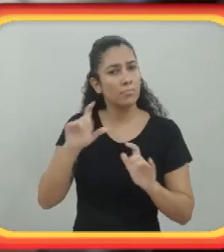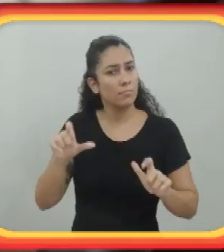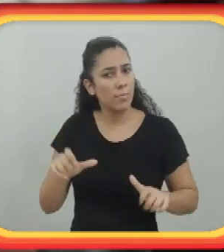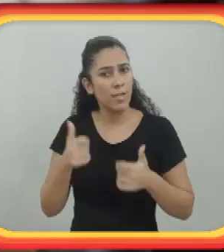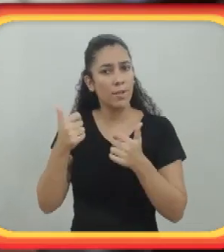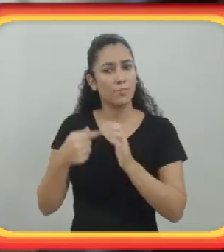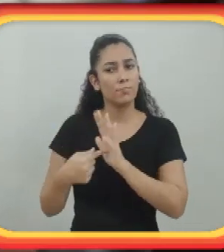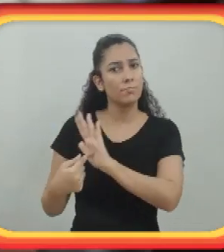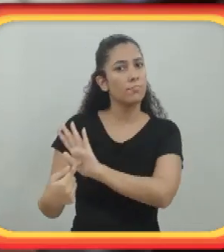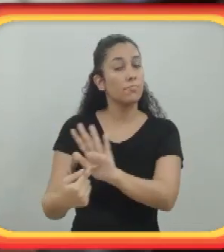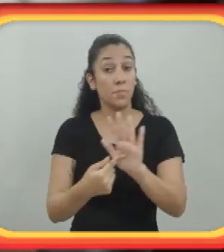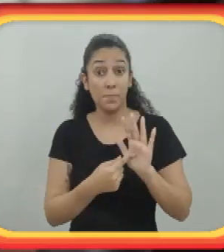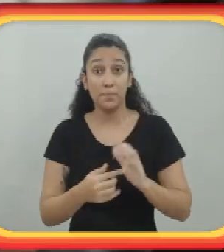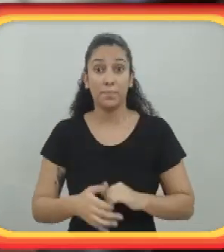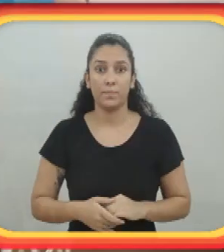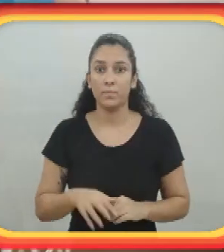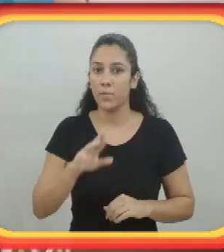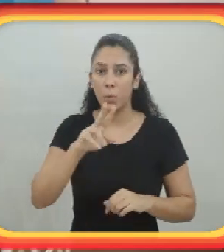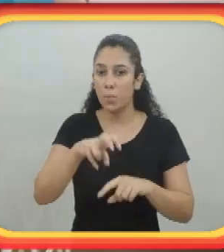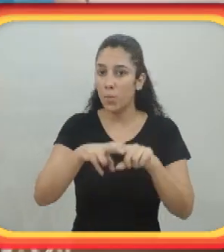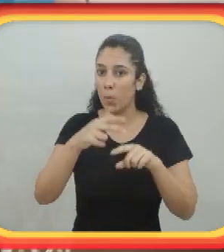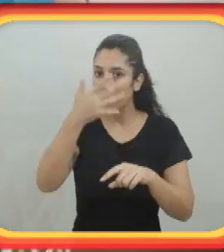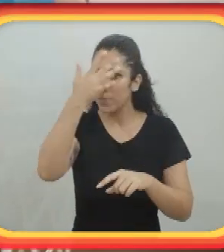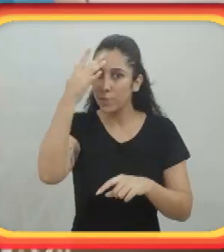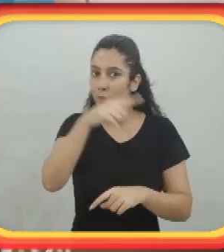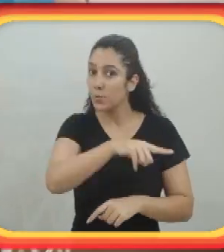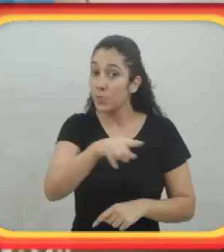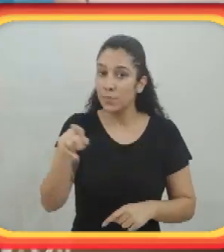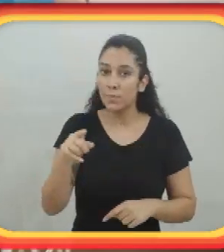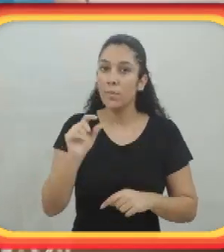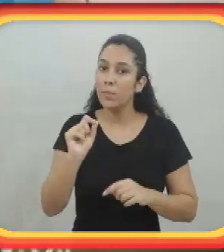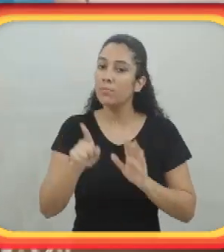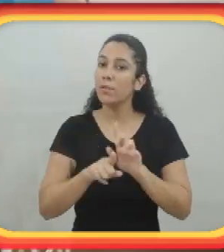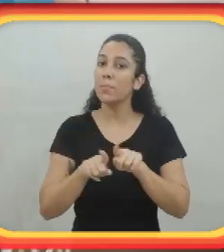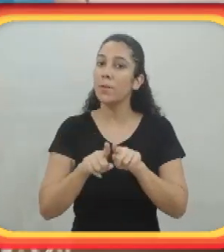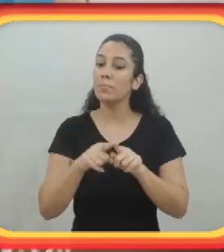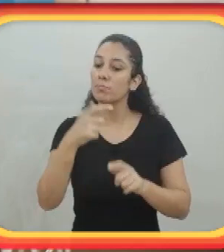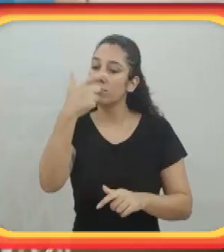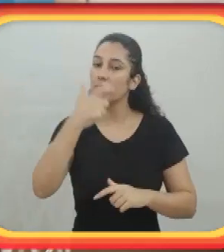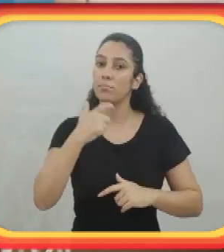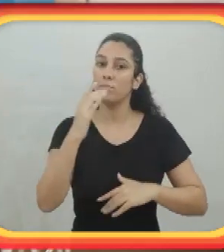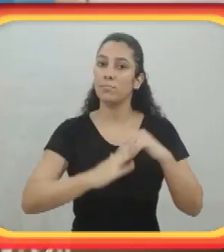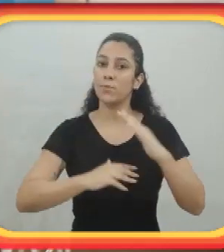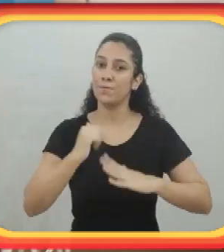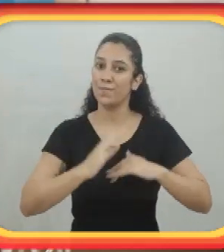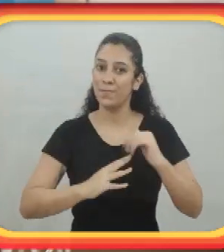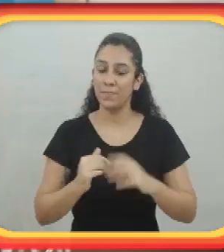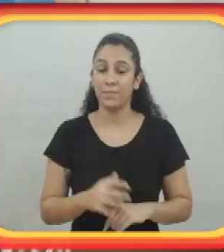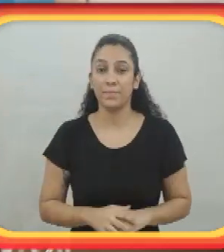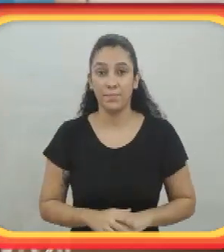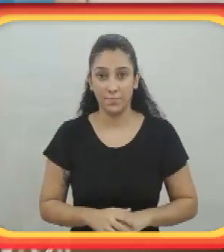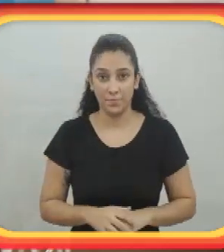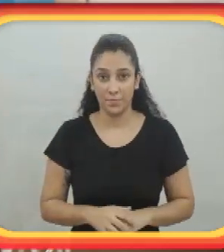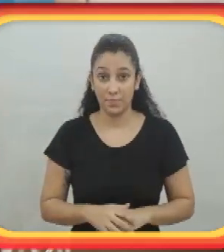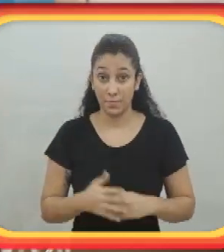pouco nervoso. A turma até falou que a gente ajudou eles a melhorar como